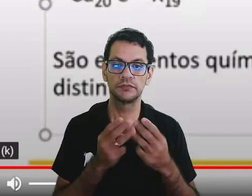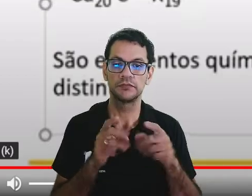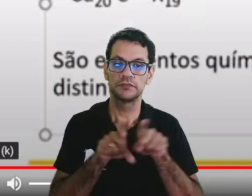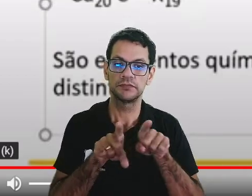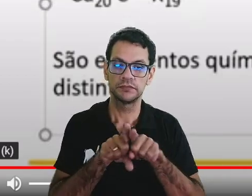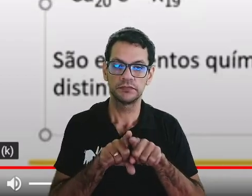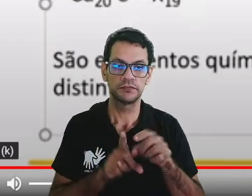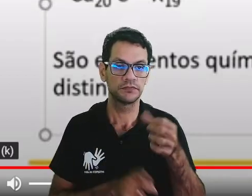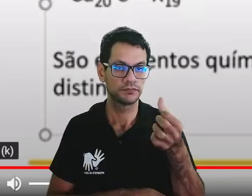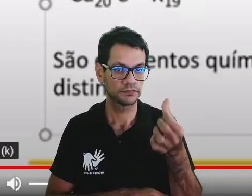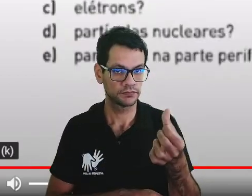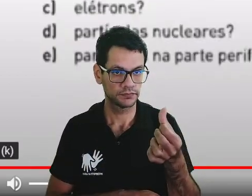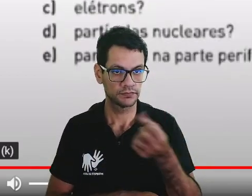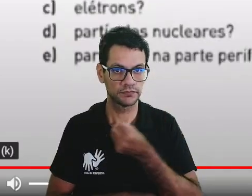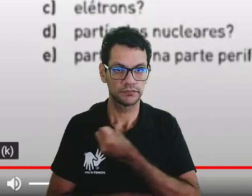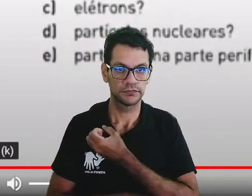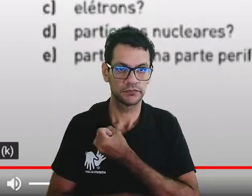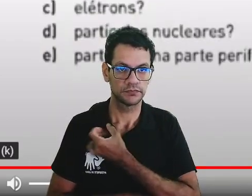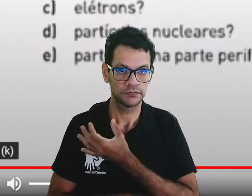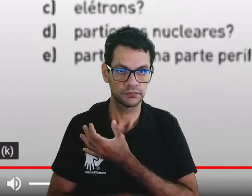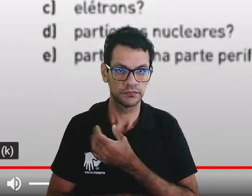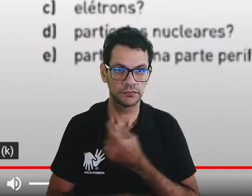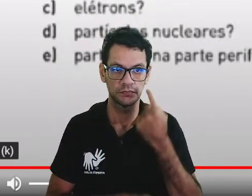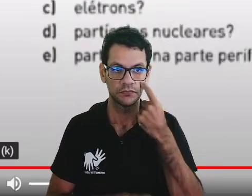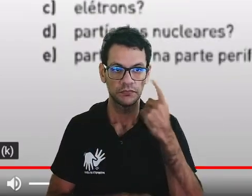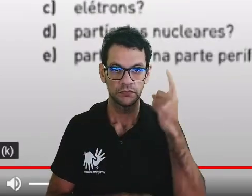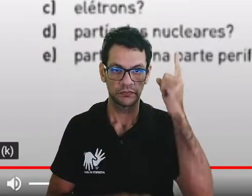6, número de prótons, certo?